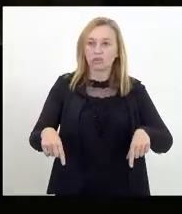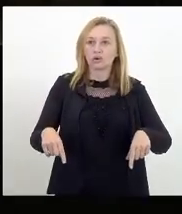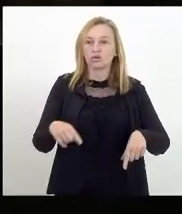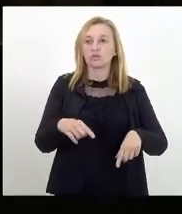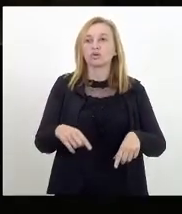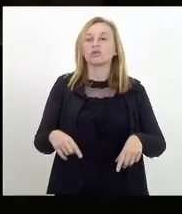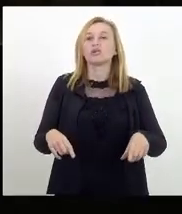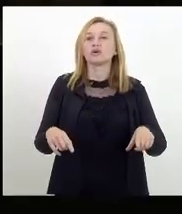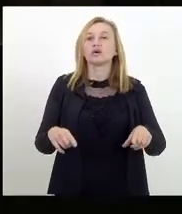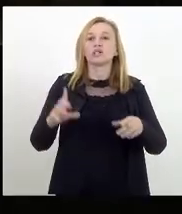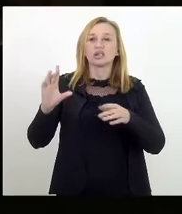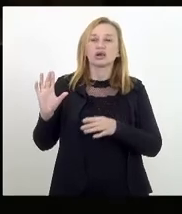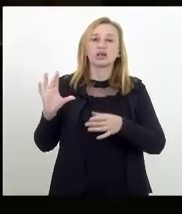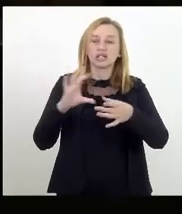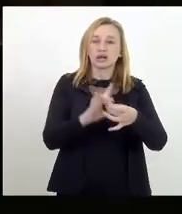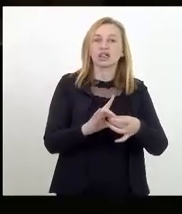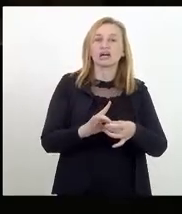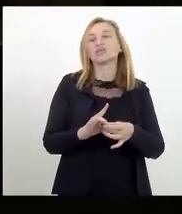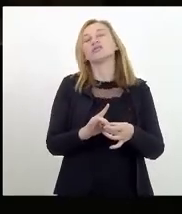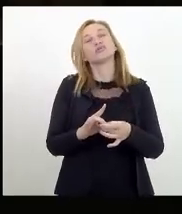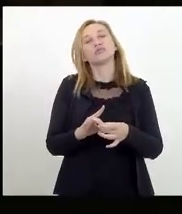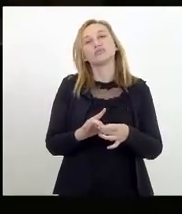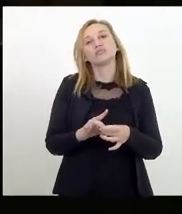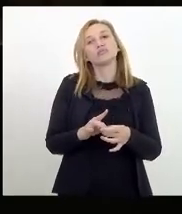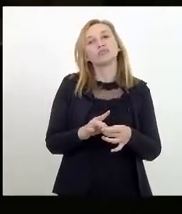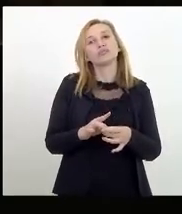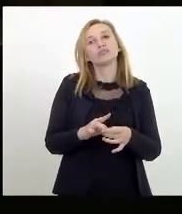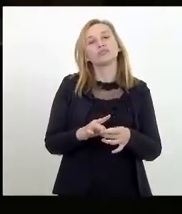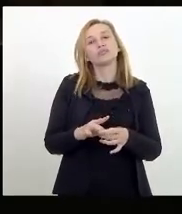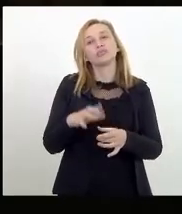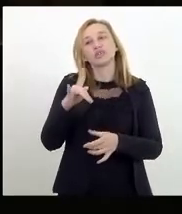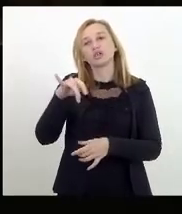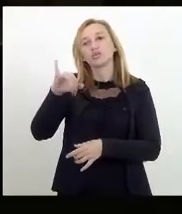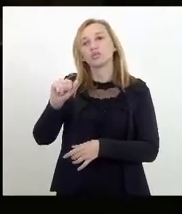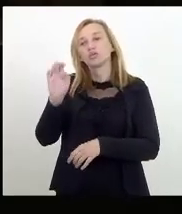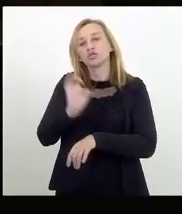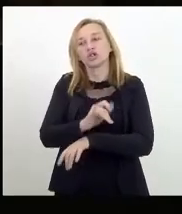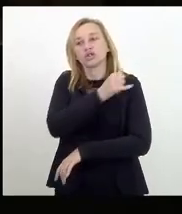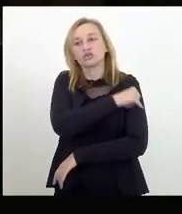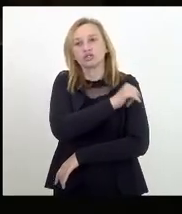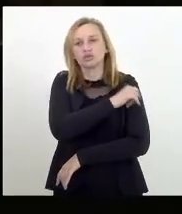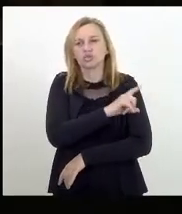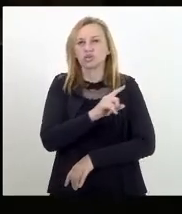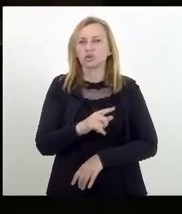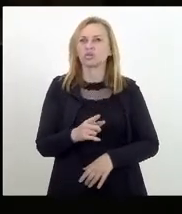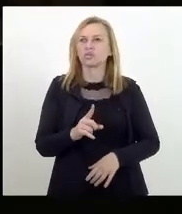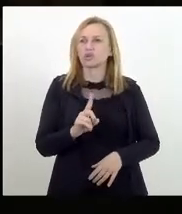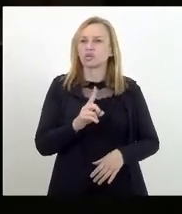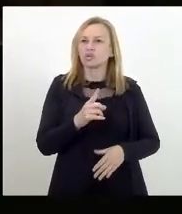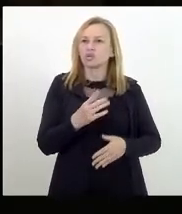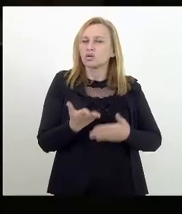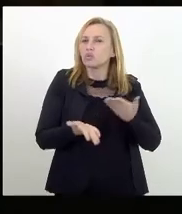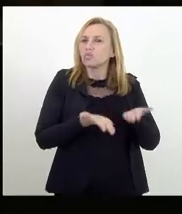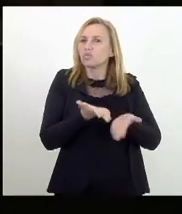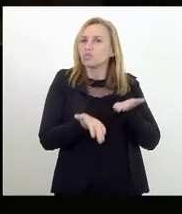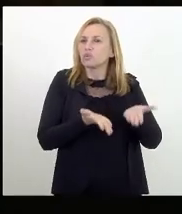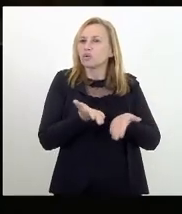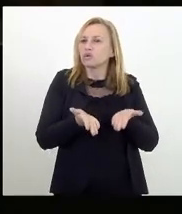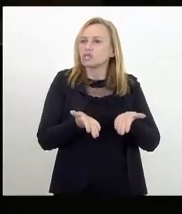ligados ao patrimônio do Estado do Rio de Janeiro não dá conta de cuidar dos bens que já